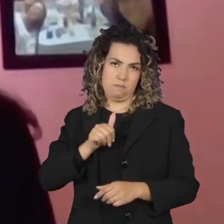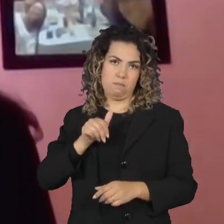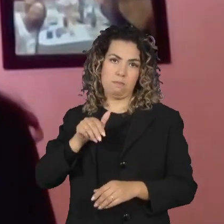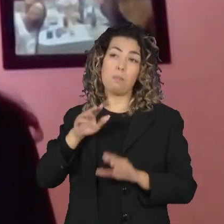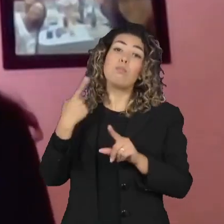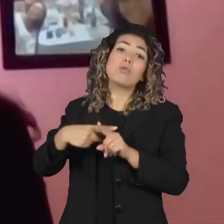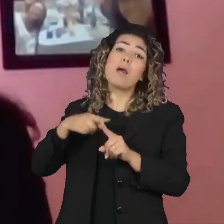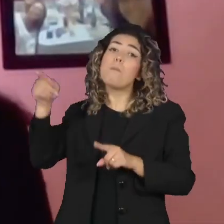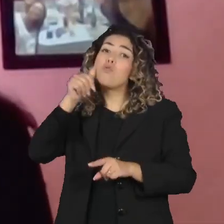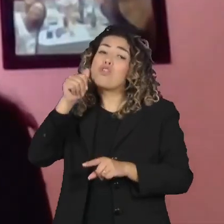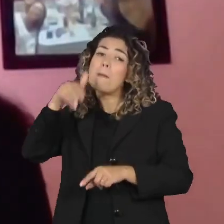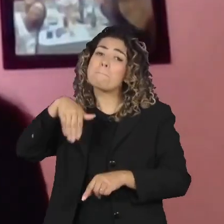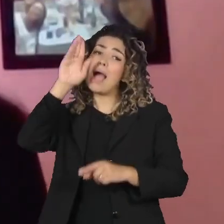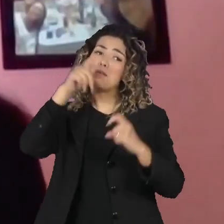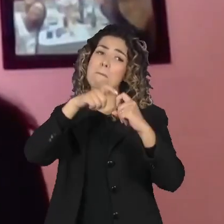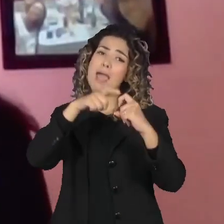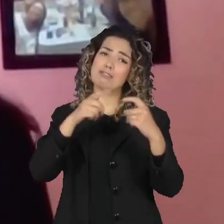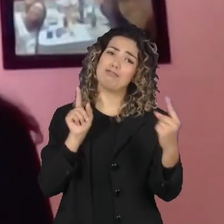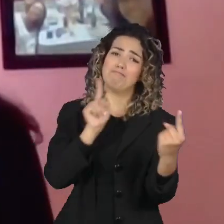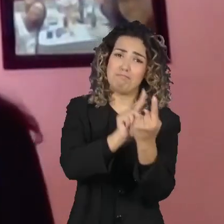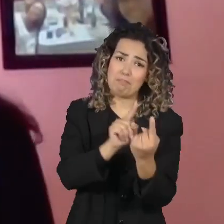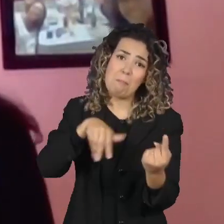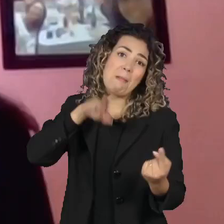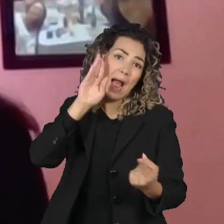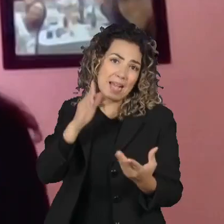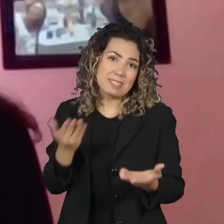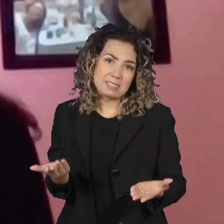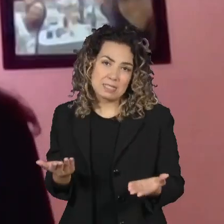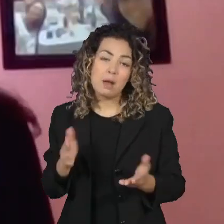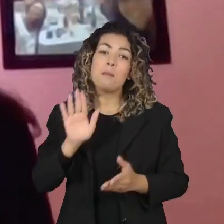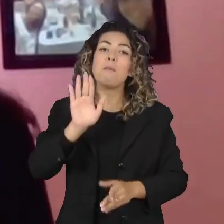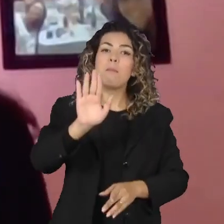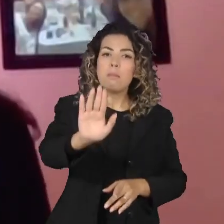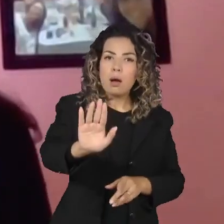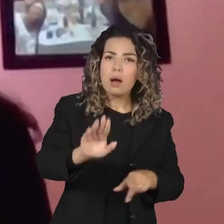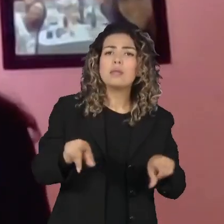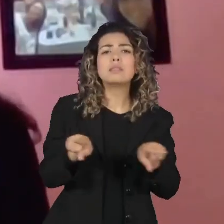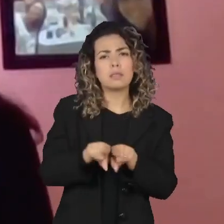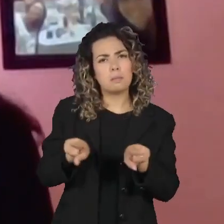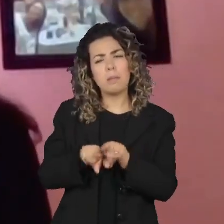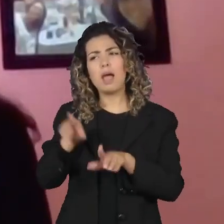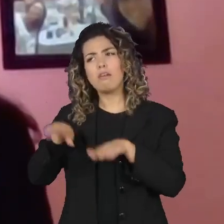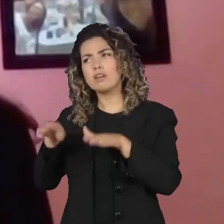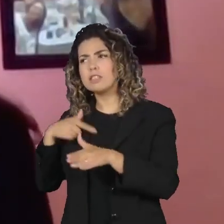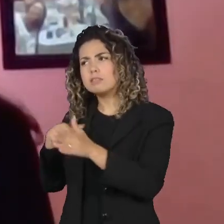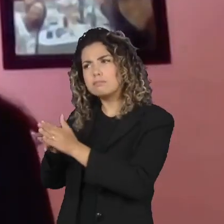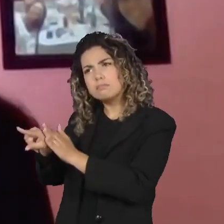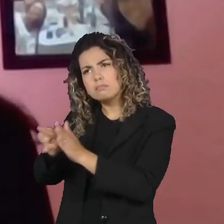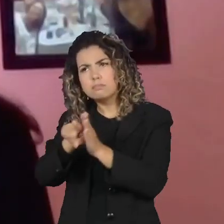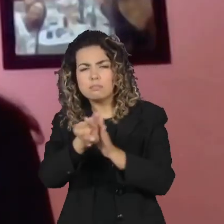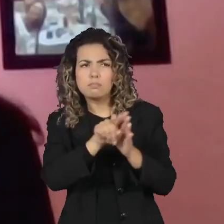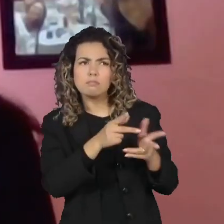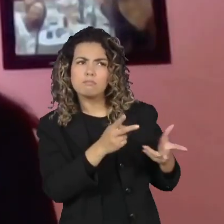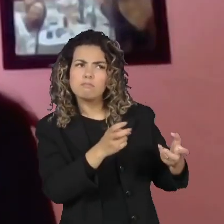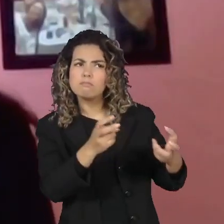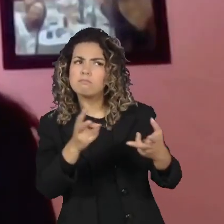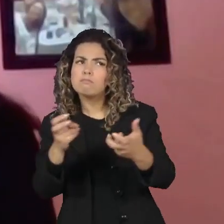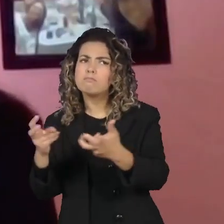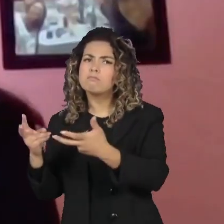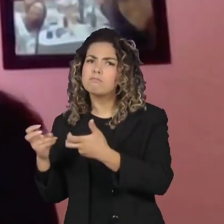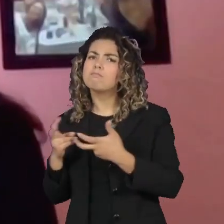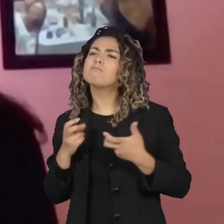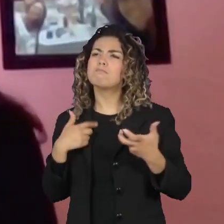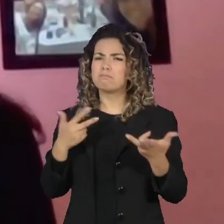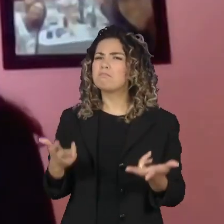outro lado, quando você se depara com pesquisas anônimas ou na sociedade e tudo mais, você